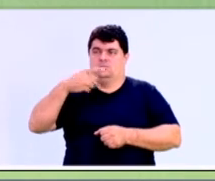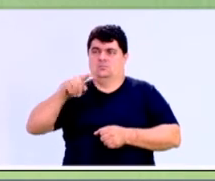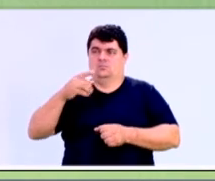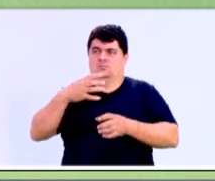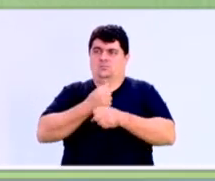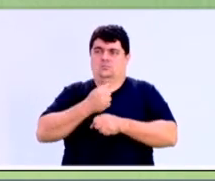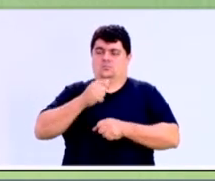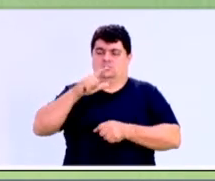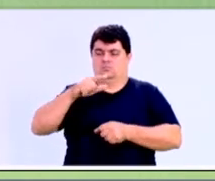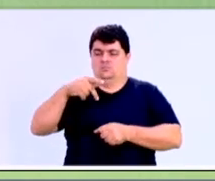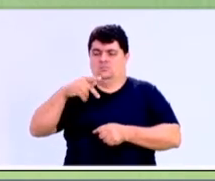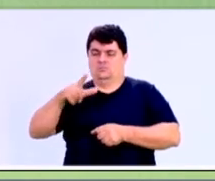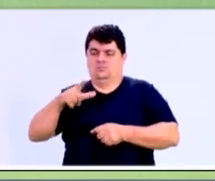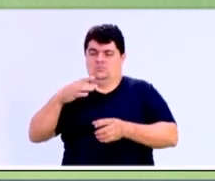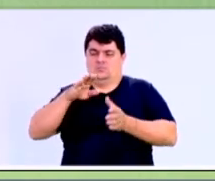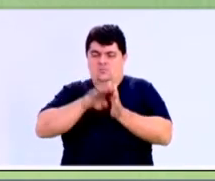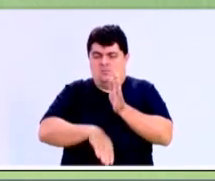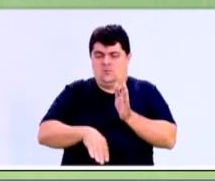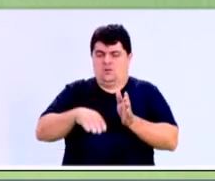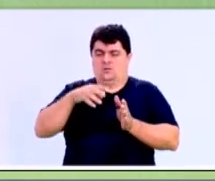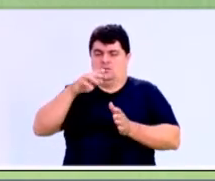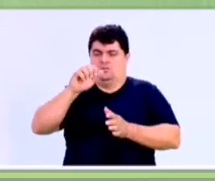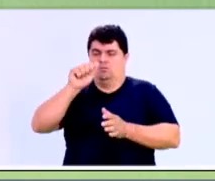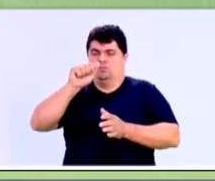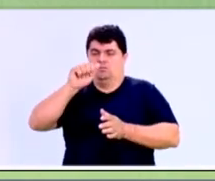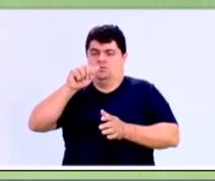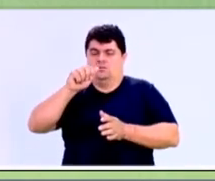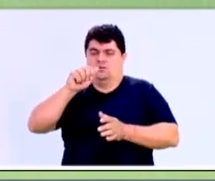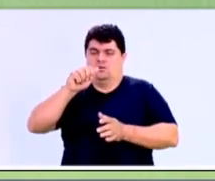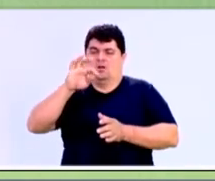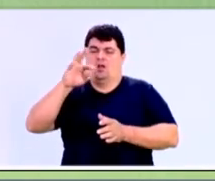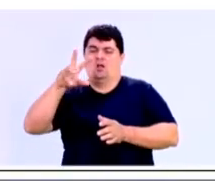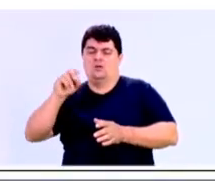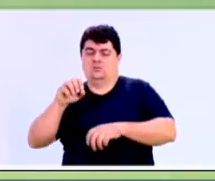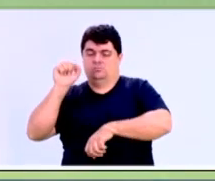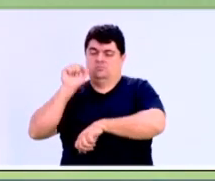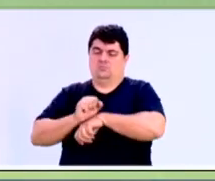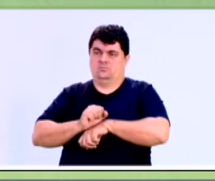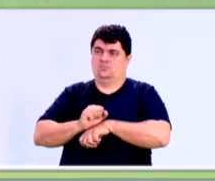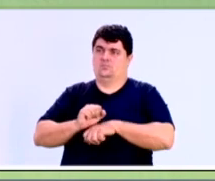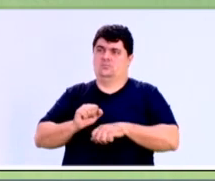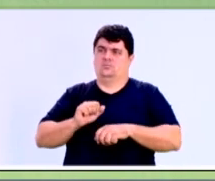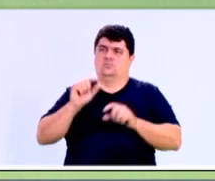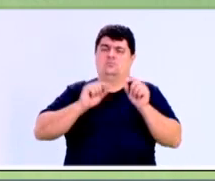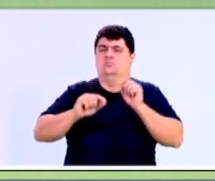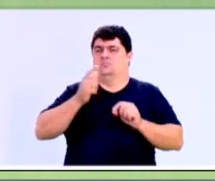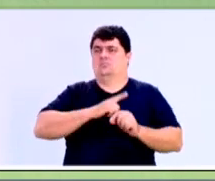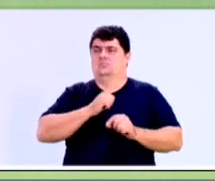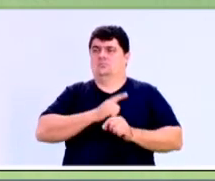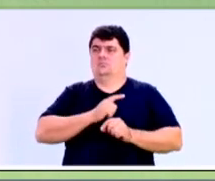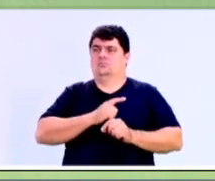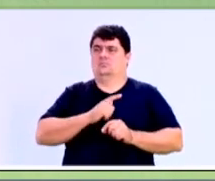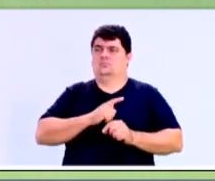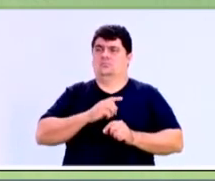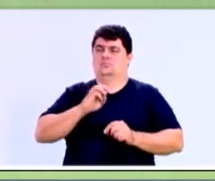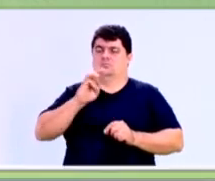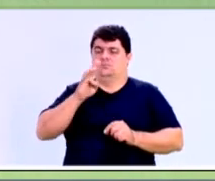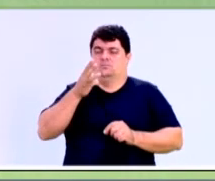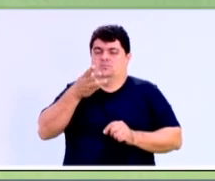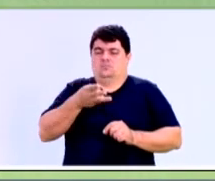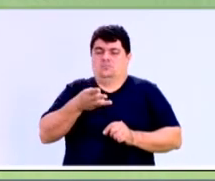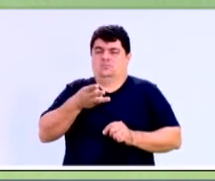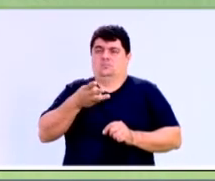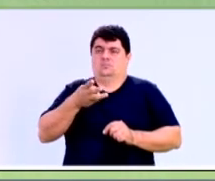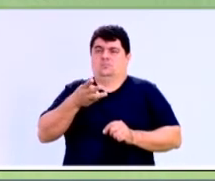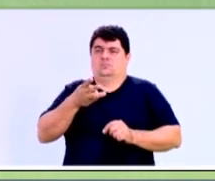líquido, menos ativo não circulante. Correto? Então, o que eu tenho aqui? Eu tenho 3.000 do meu passivo